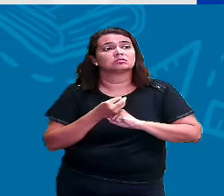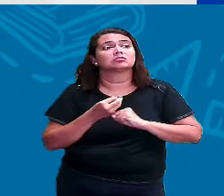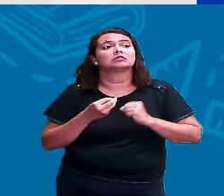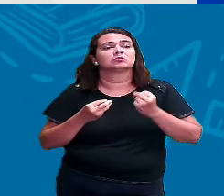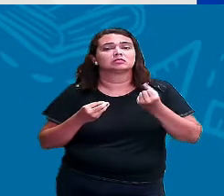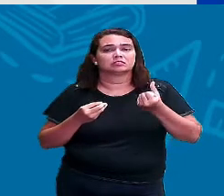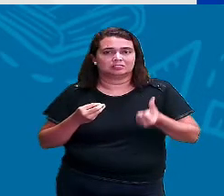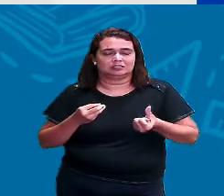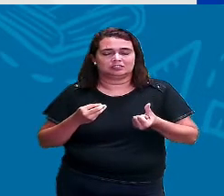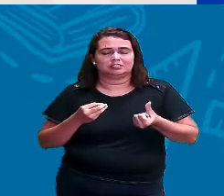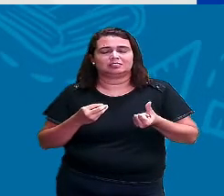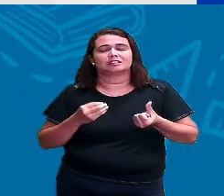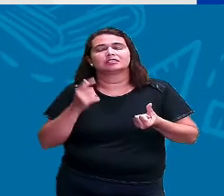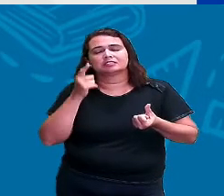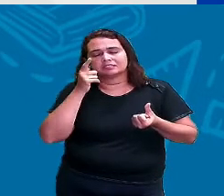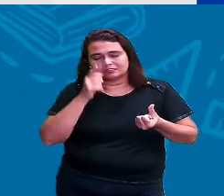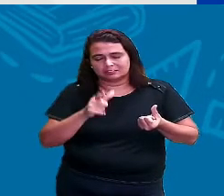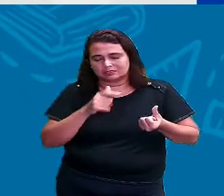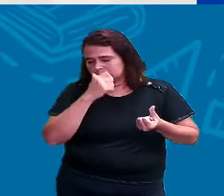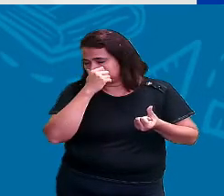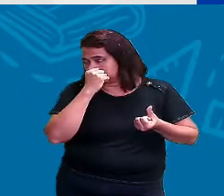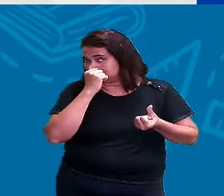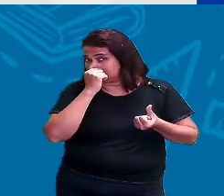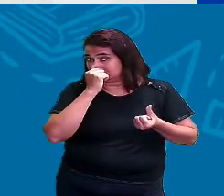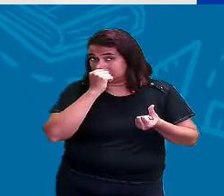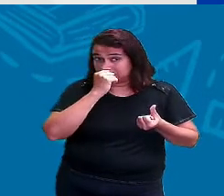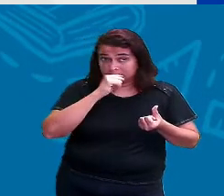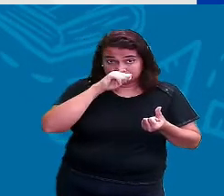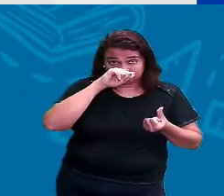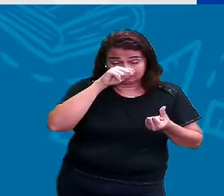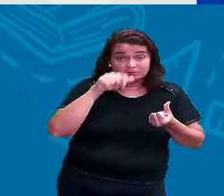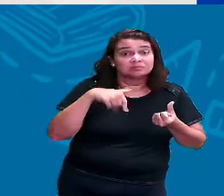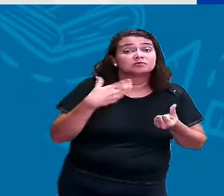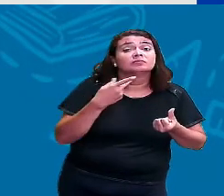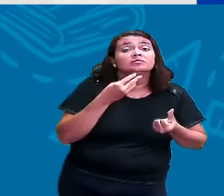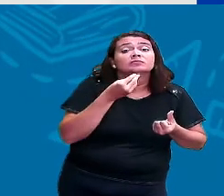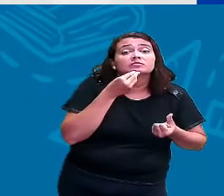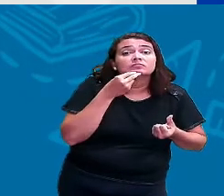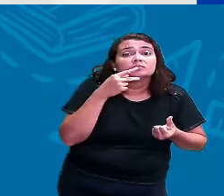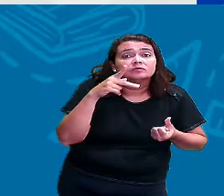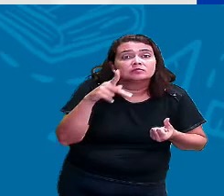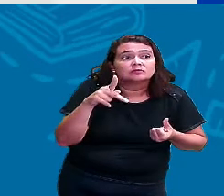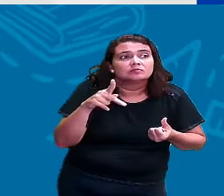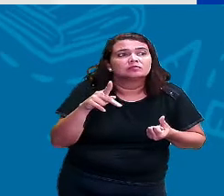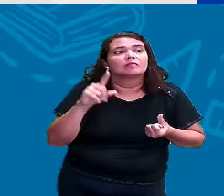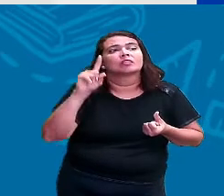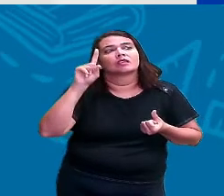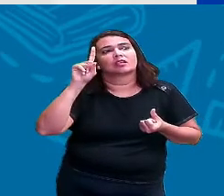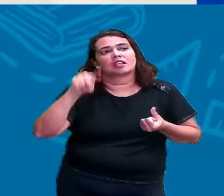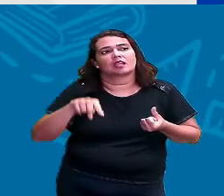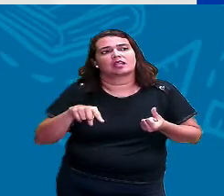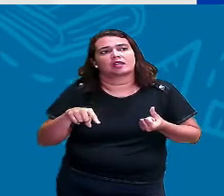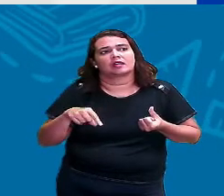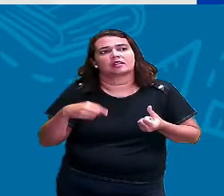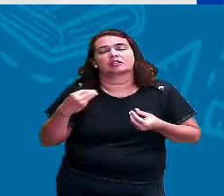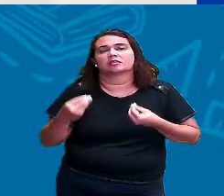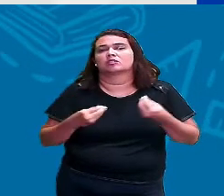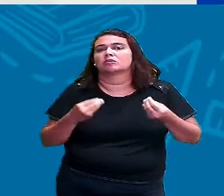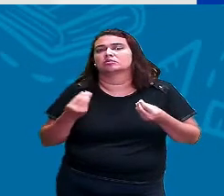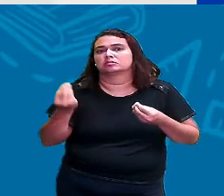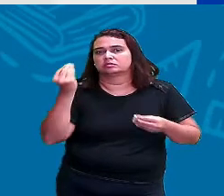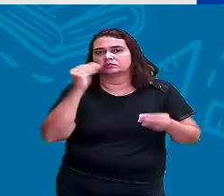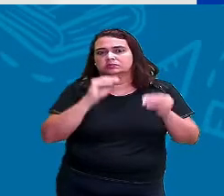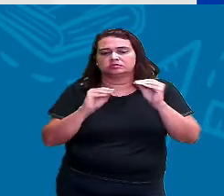Acertou? Quem disse 6? Então, qual é essa probabilidade? E essa probabilidade, ela é